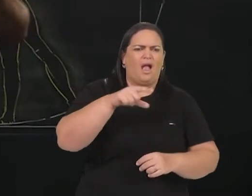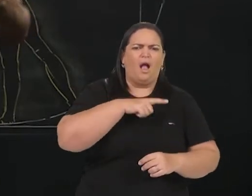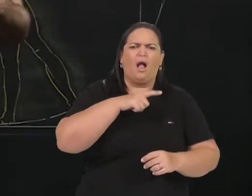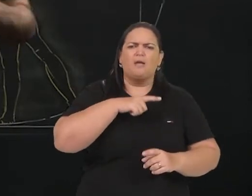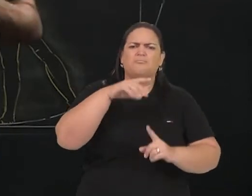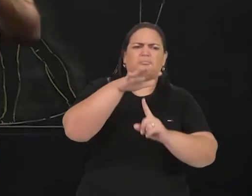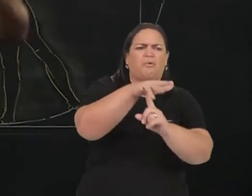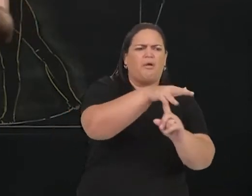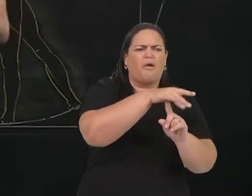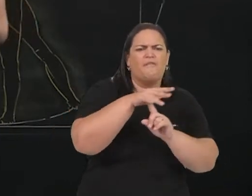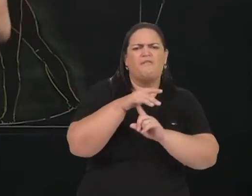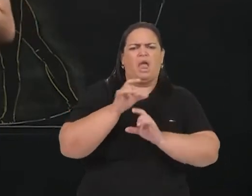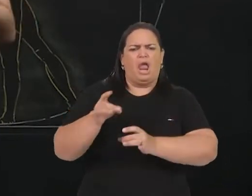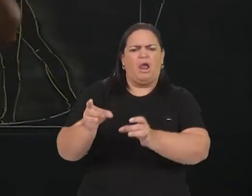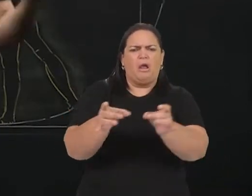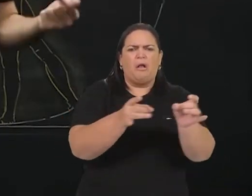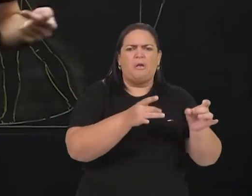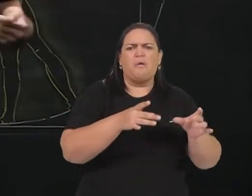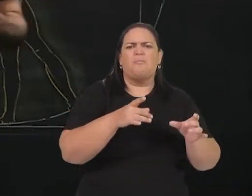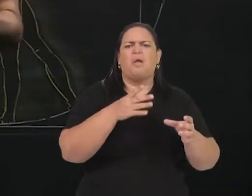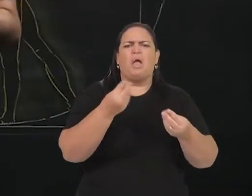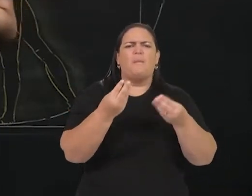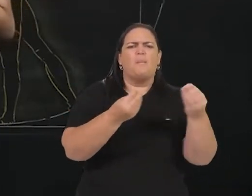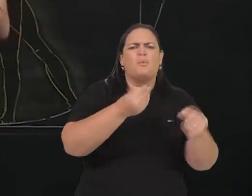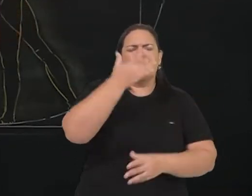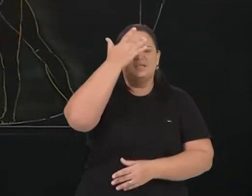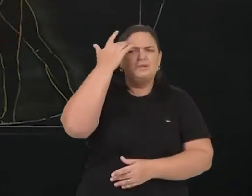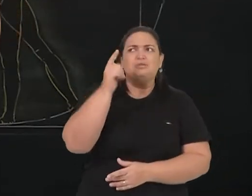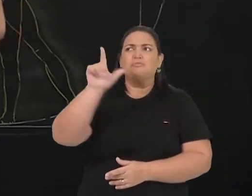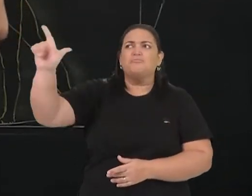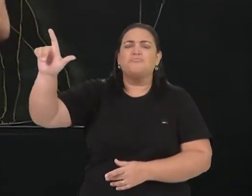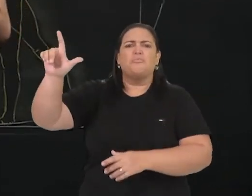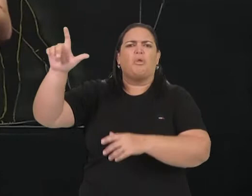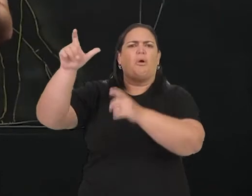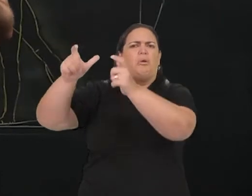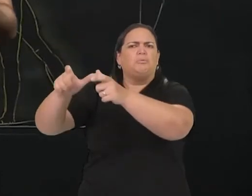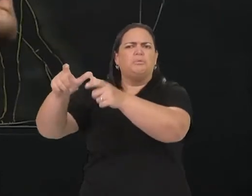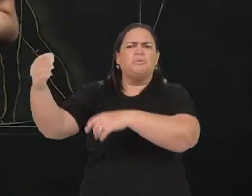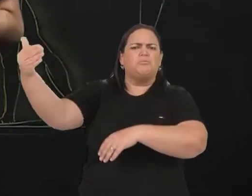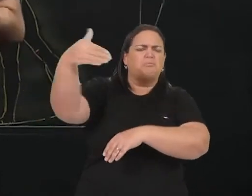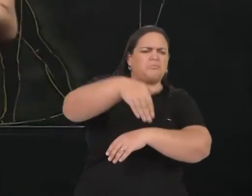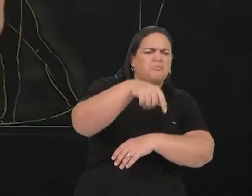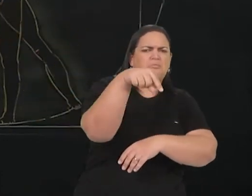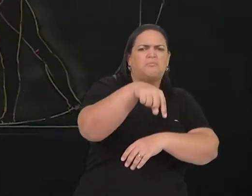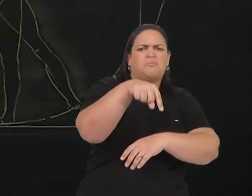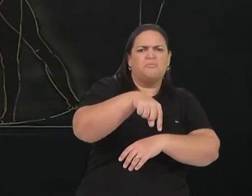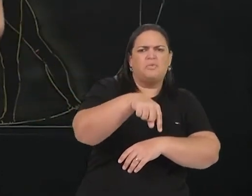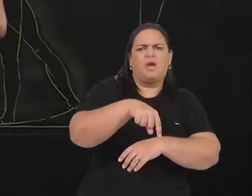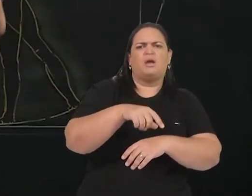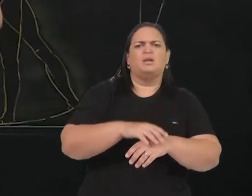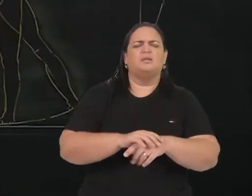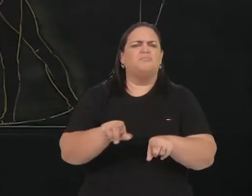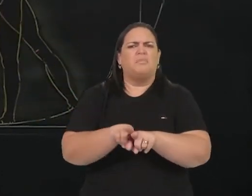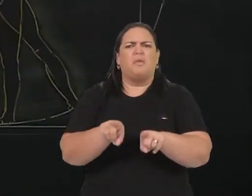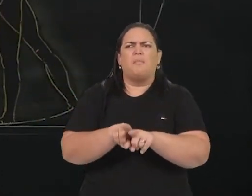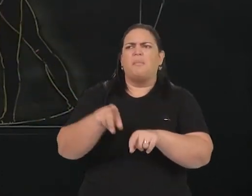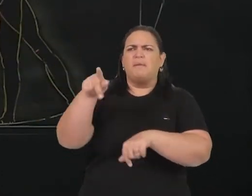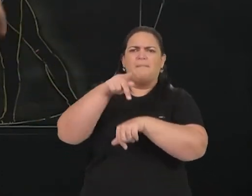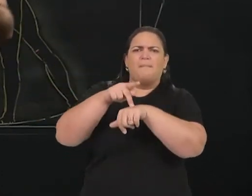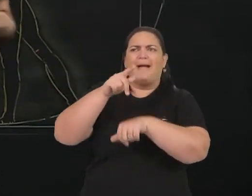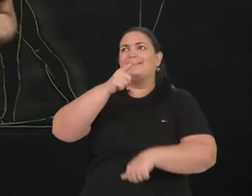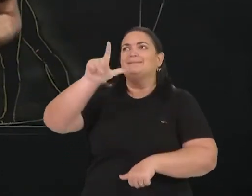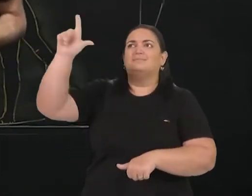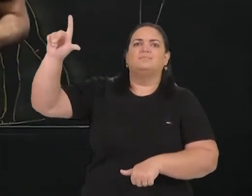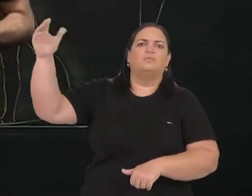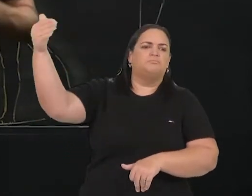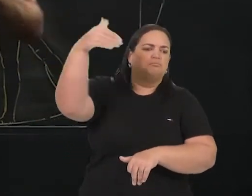feira, locais de comércio, tinha muita circulação de pessoas que vinham de outras localidades, outros cantos do mundo, até de outros continentes, às vezes vinham da Ásia, do